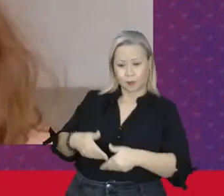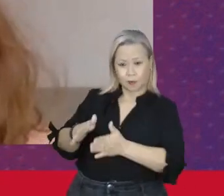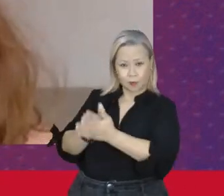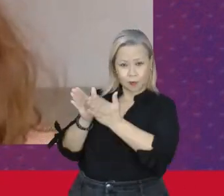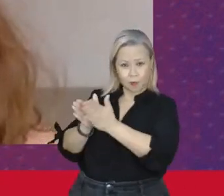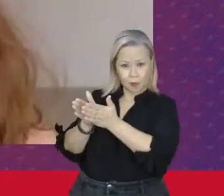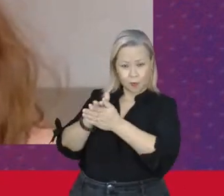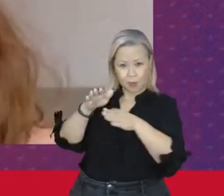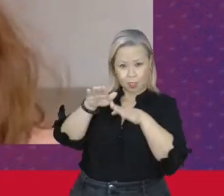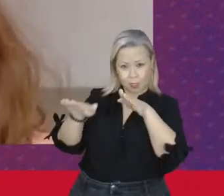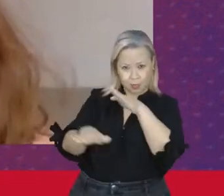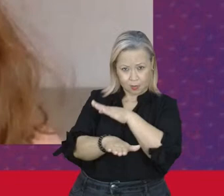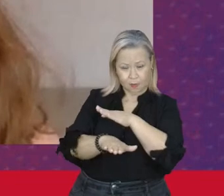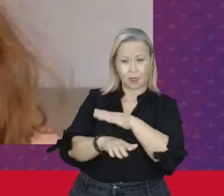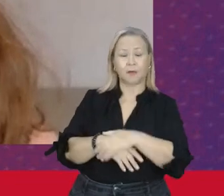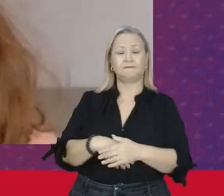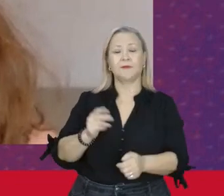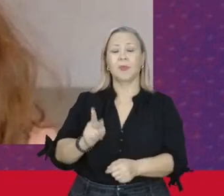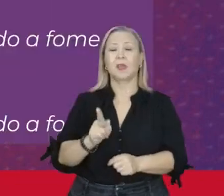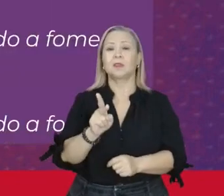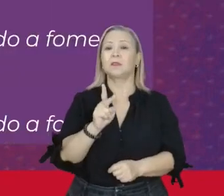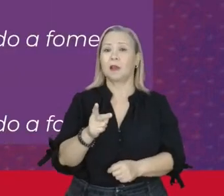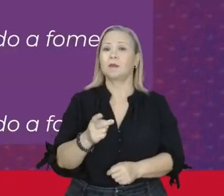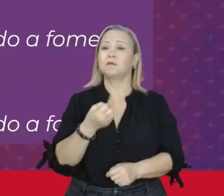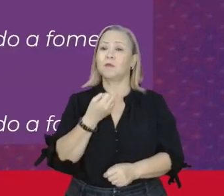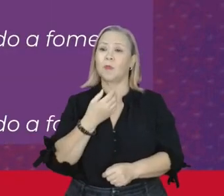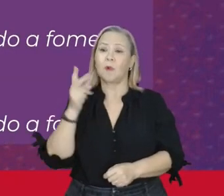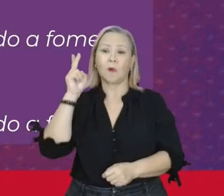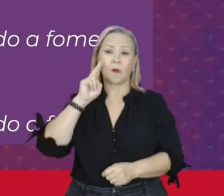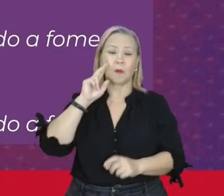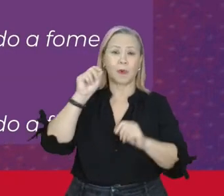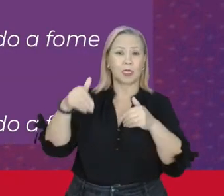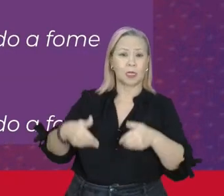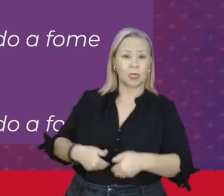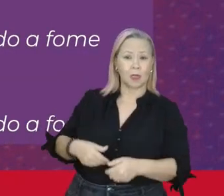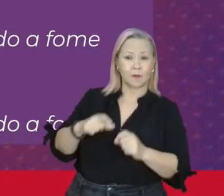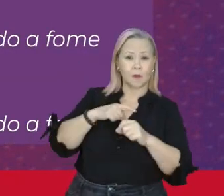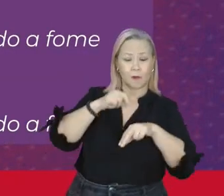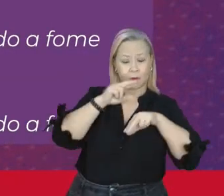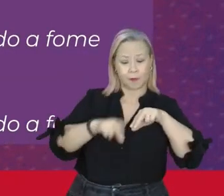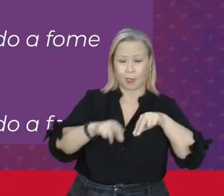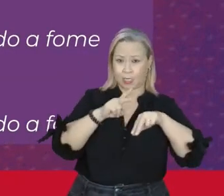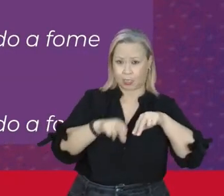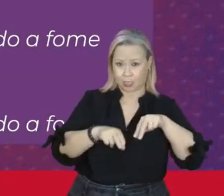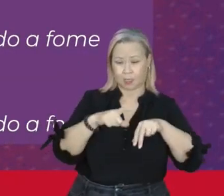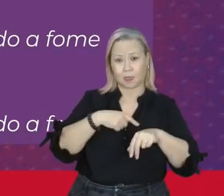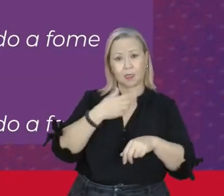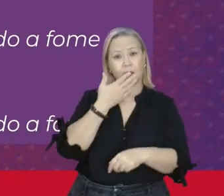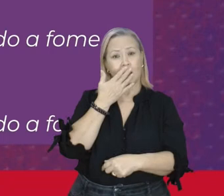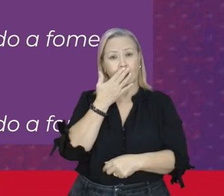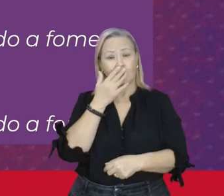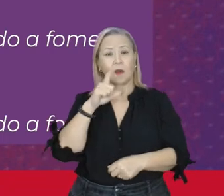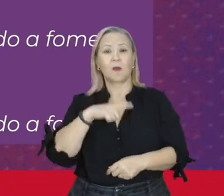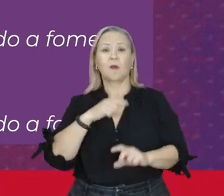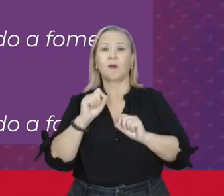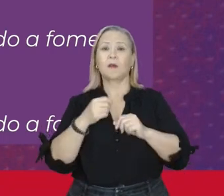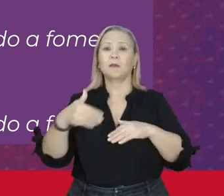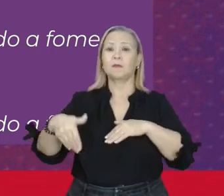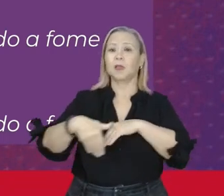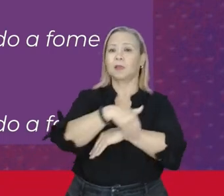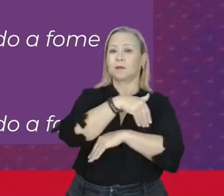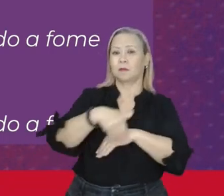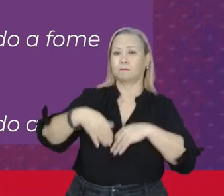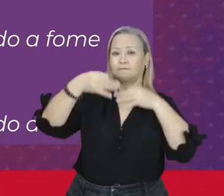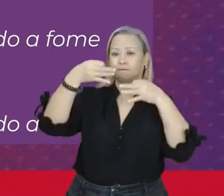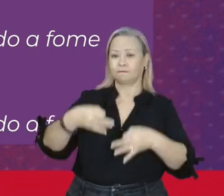de desigualdade, é sempre bom lembrar que a fome ela tem gênero, né, tem cor e tem endereço muito bem